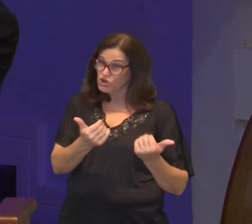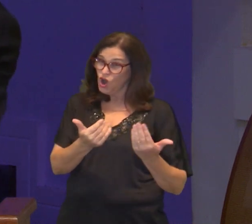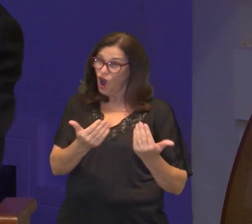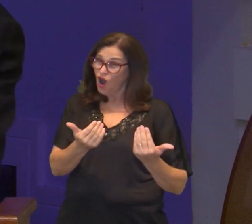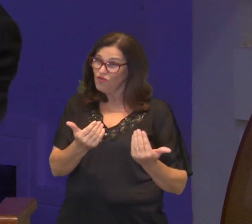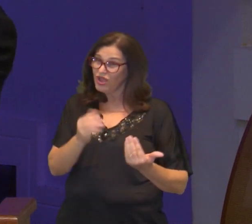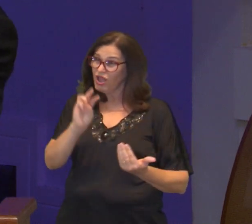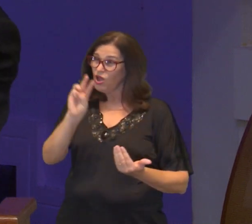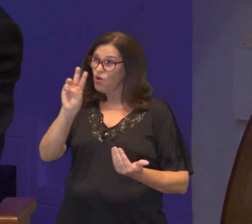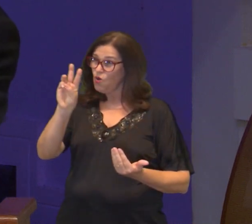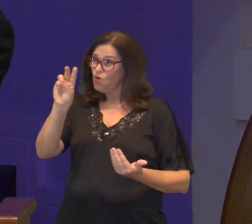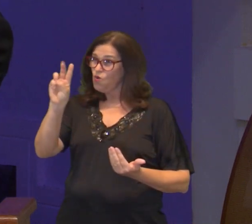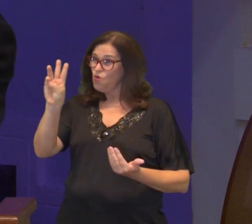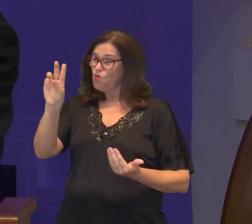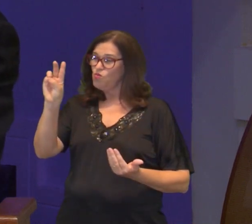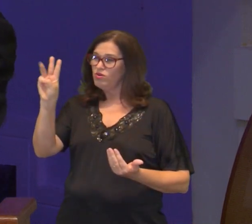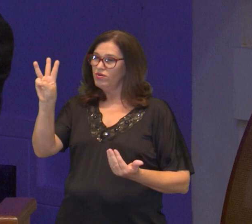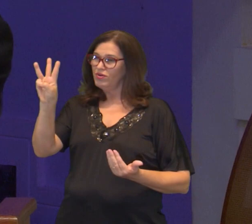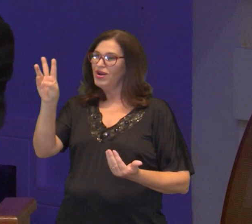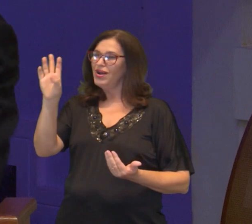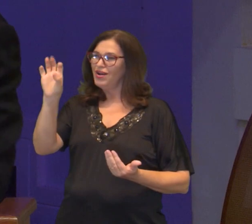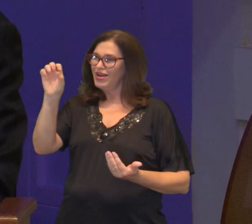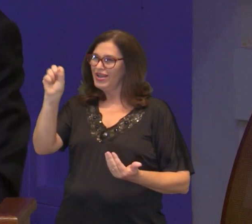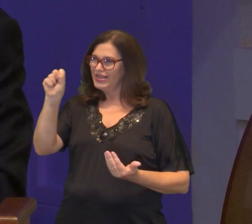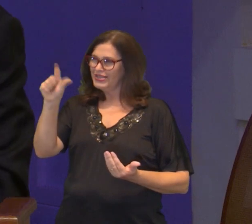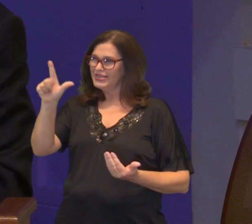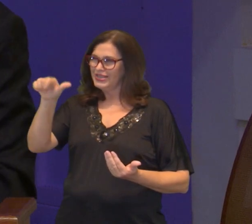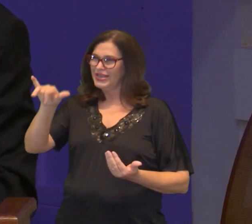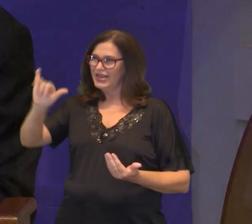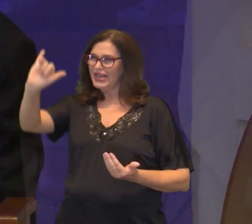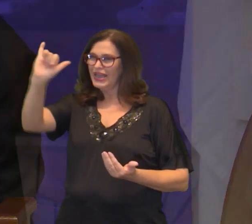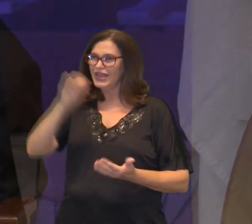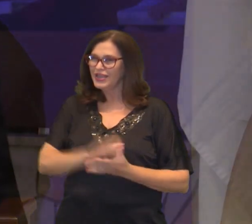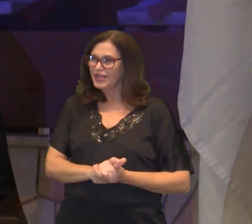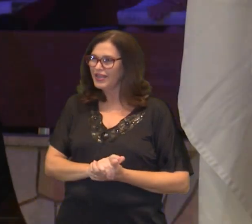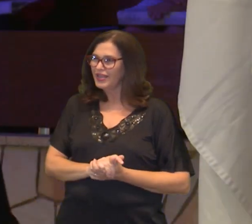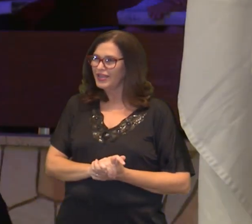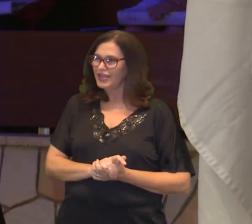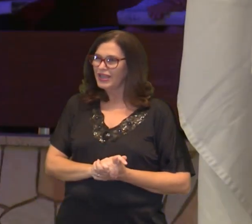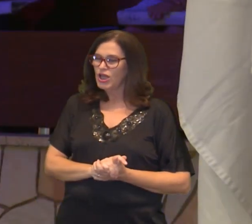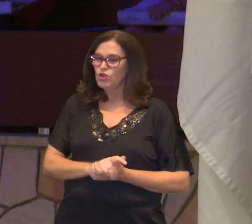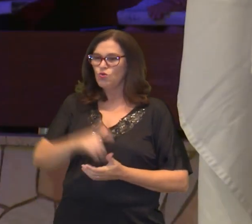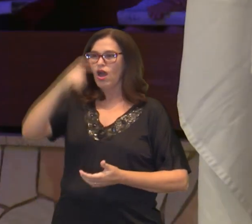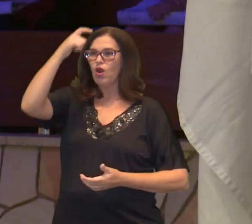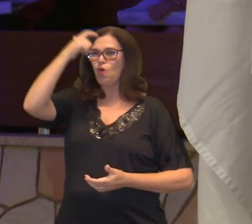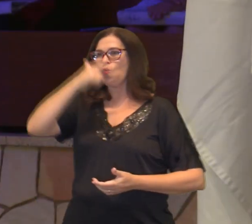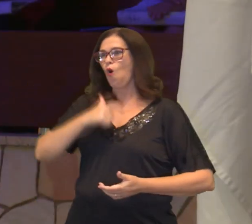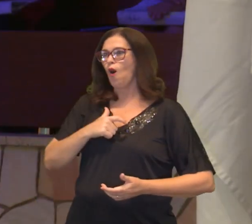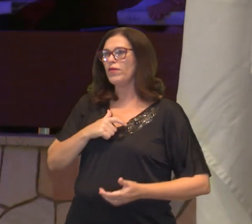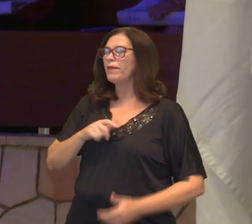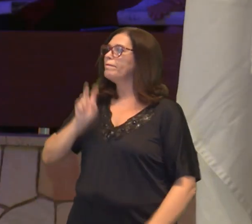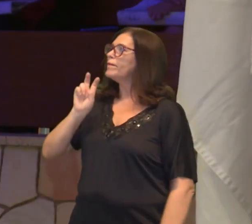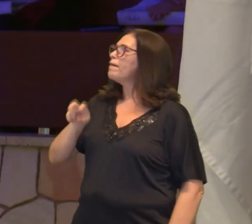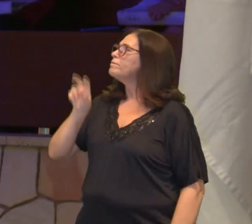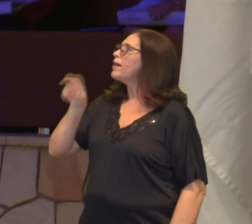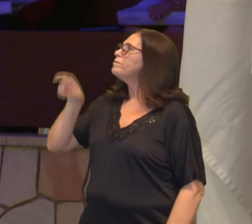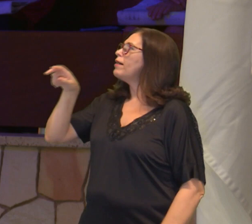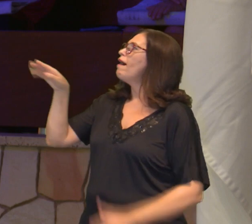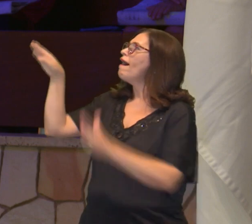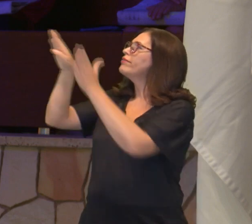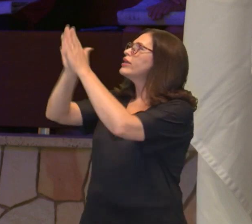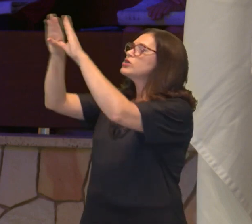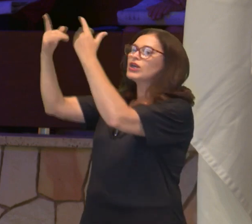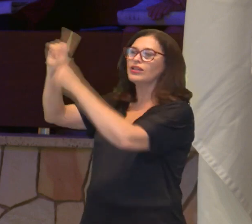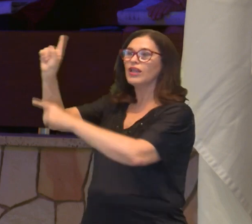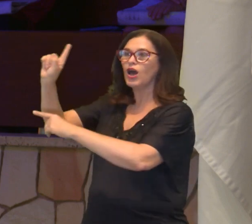se houvesse uma espécie de escada para o céu, não era o homem subindo essa escada até chegar a Deus,